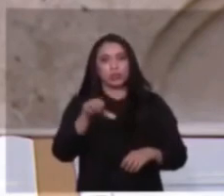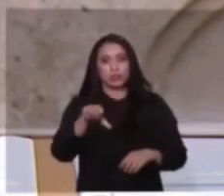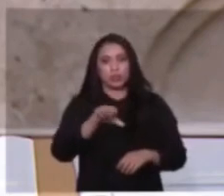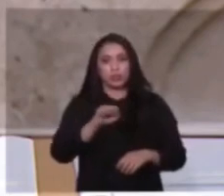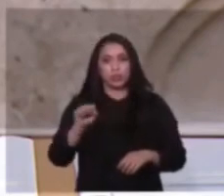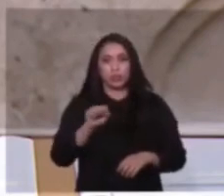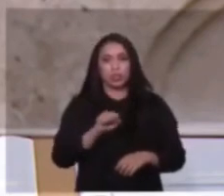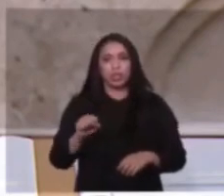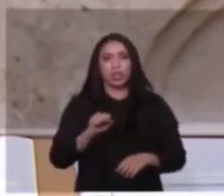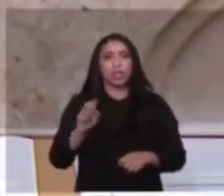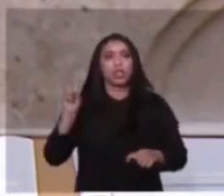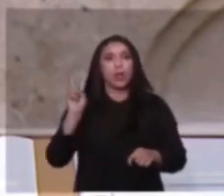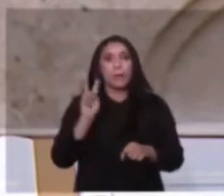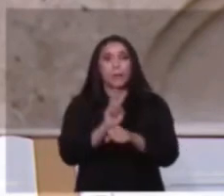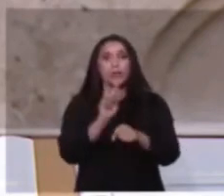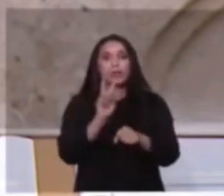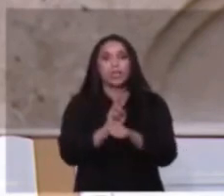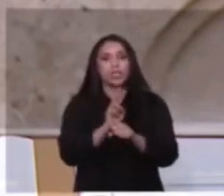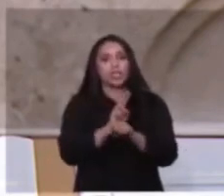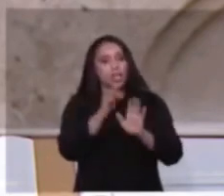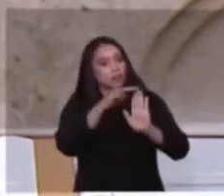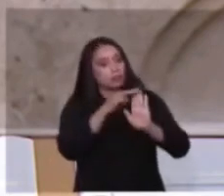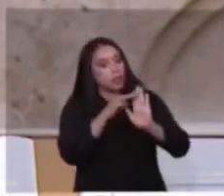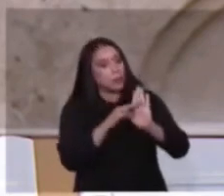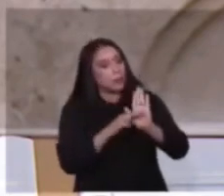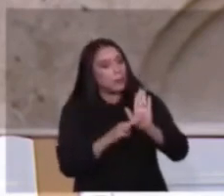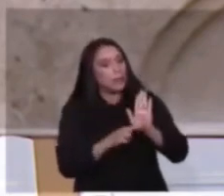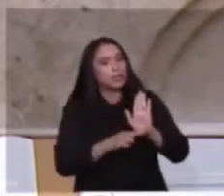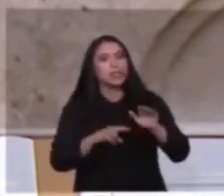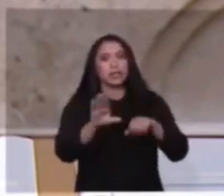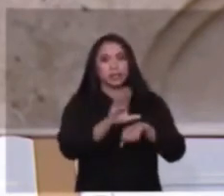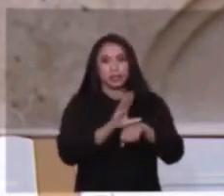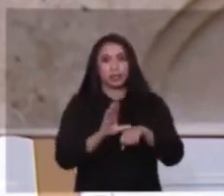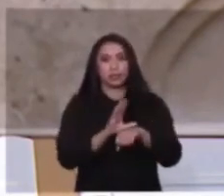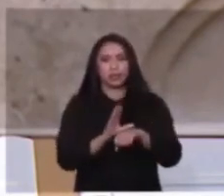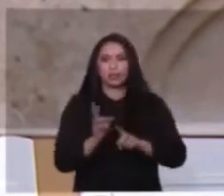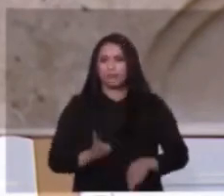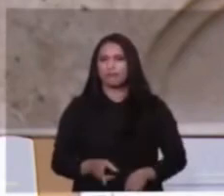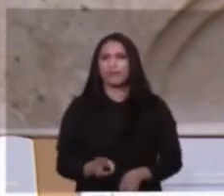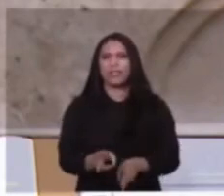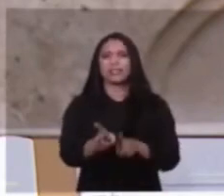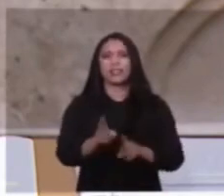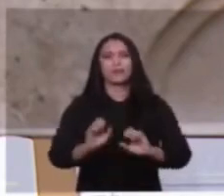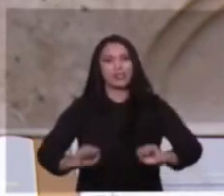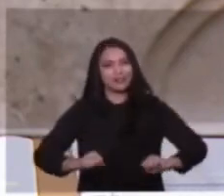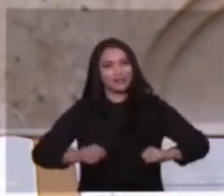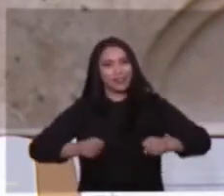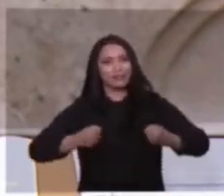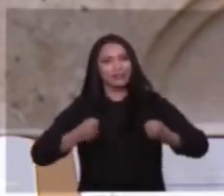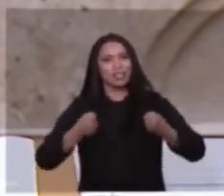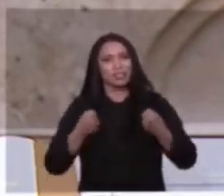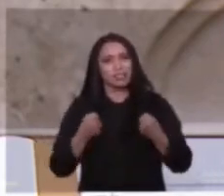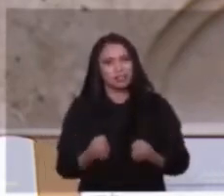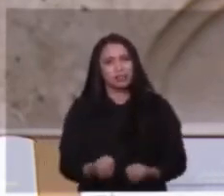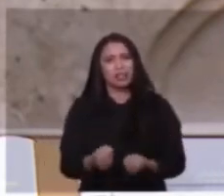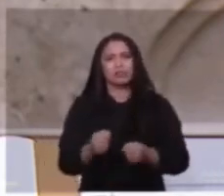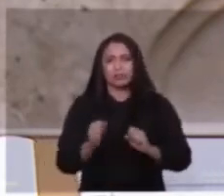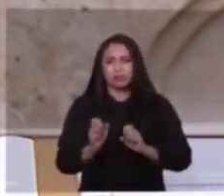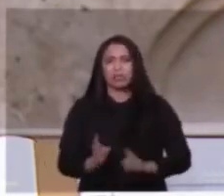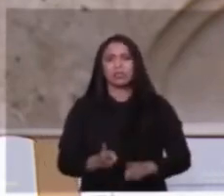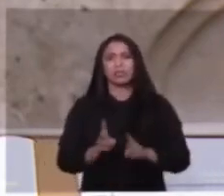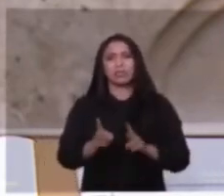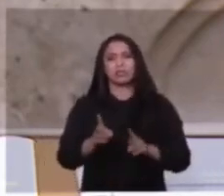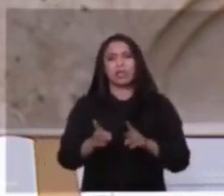1988, de guarda das normas constitucionais e sempre na defesa intransigente